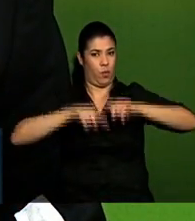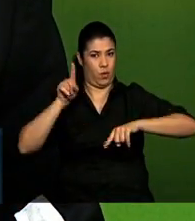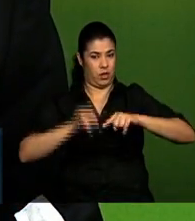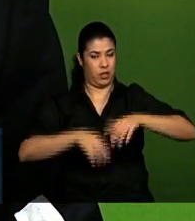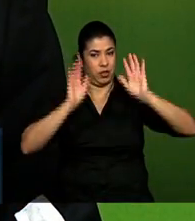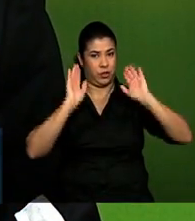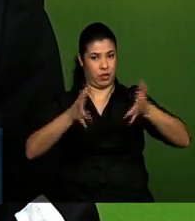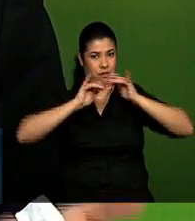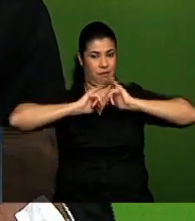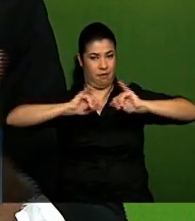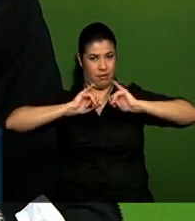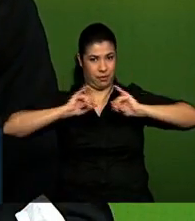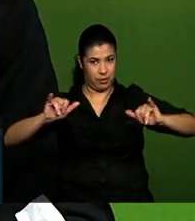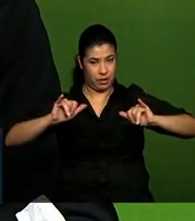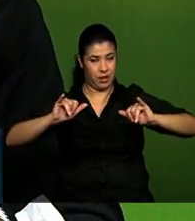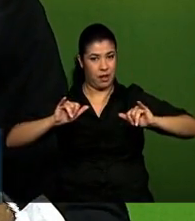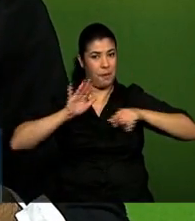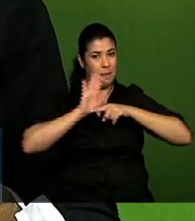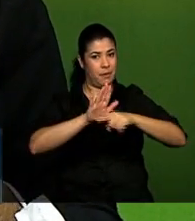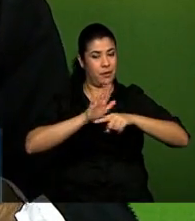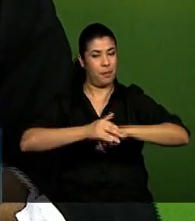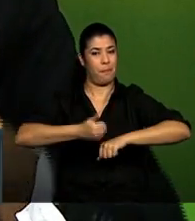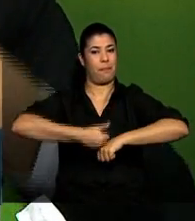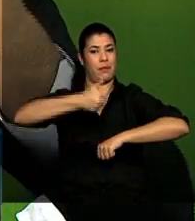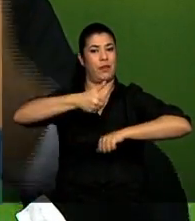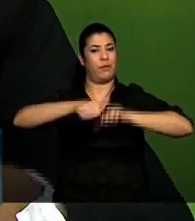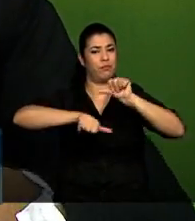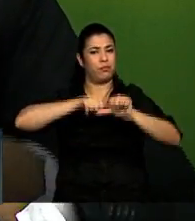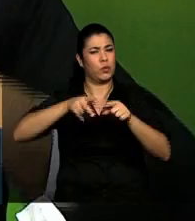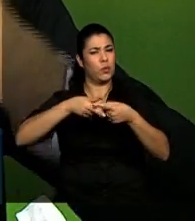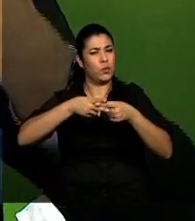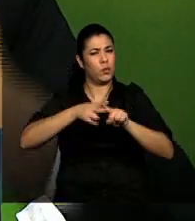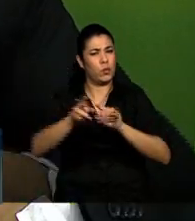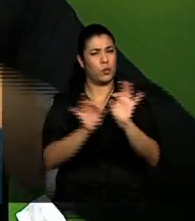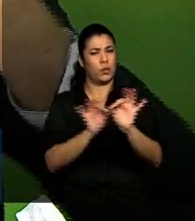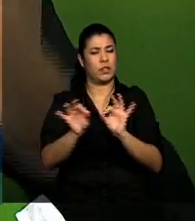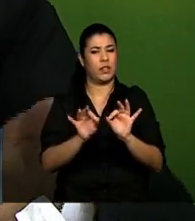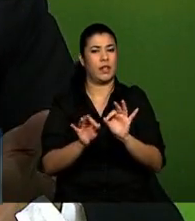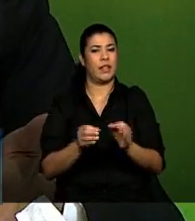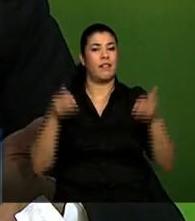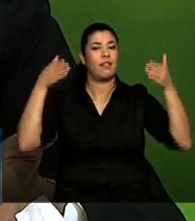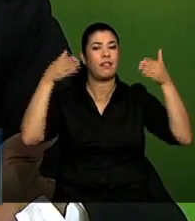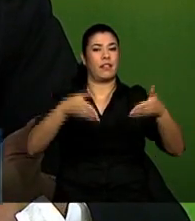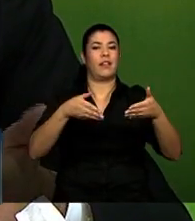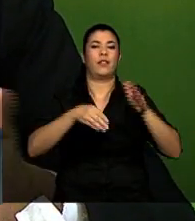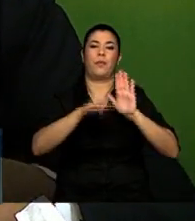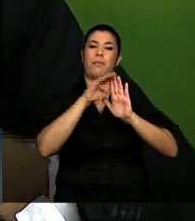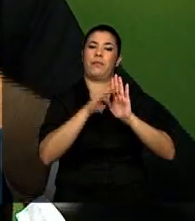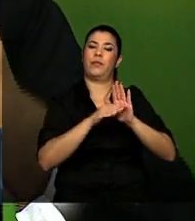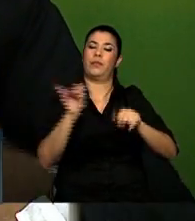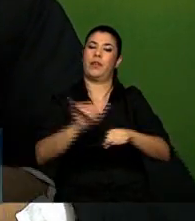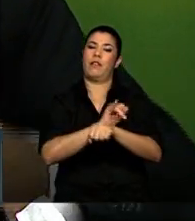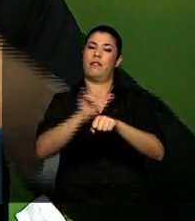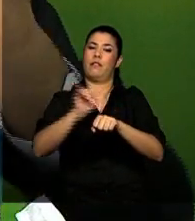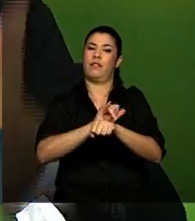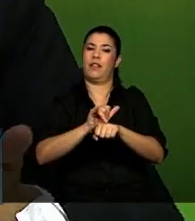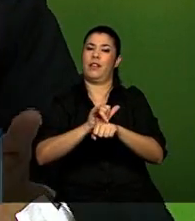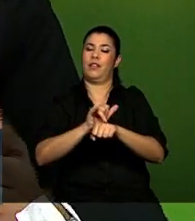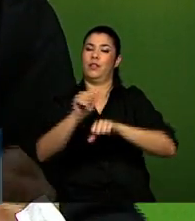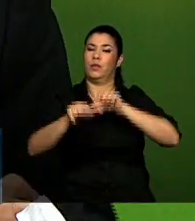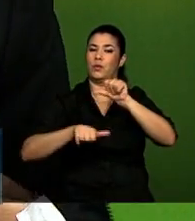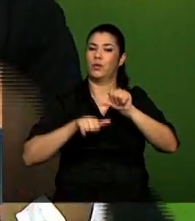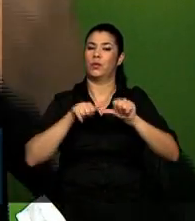foram anunciadas elas são medidas corretivas que fazem parte de uma estratégia de crescimento fazem parte de uma